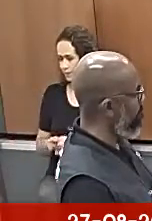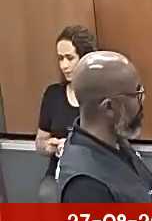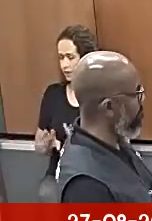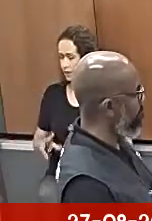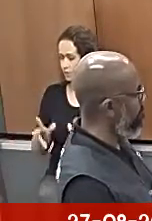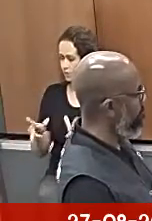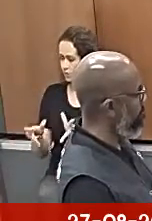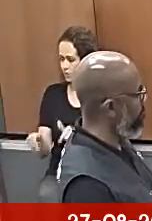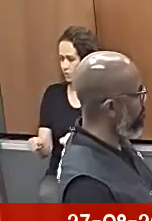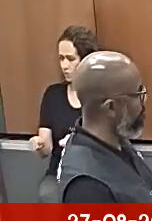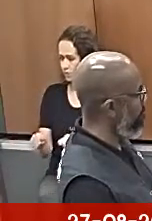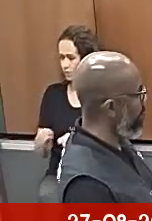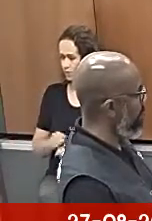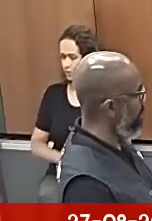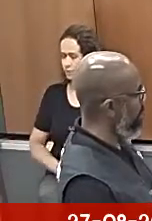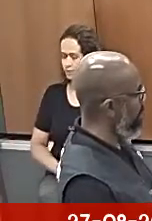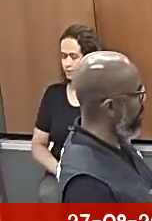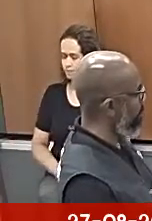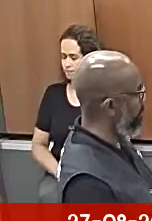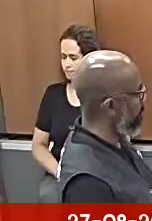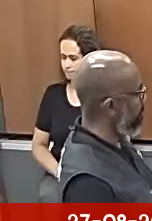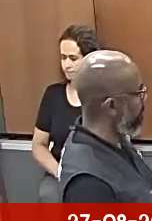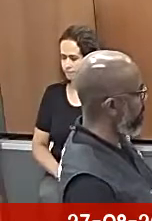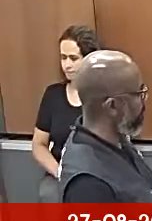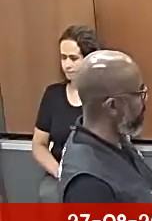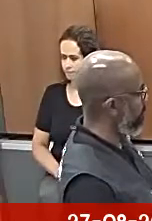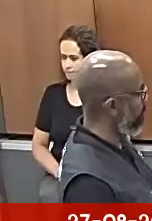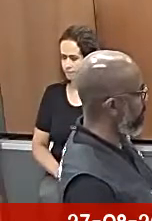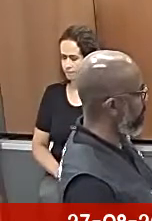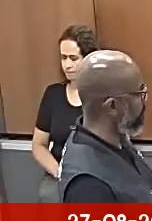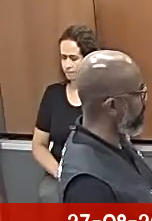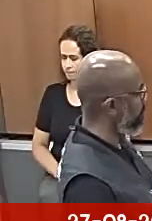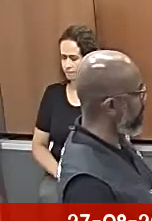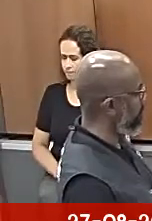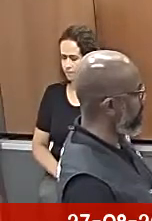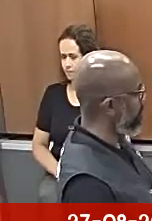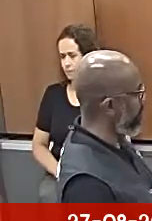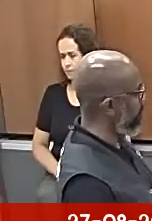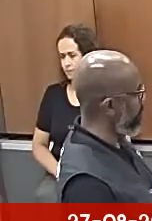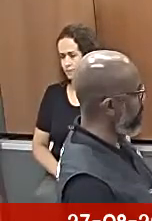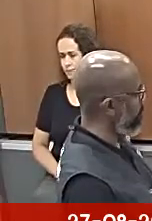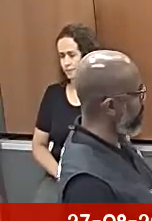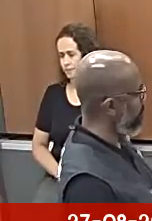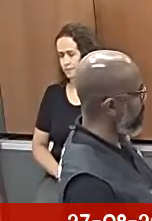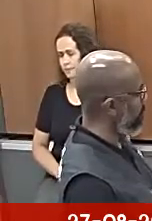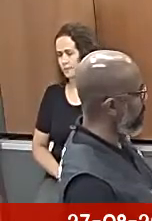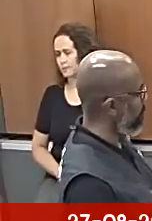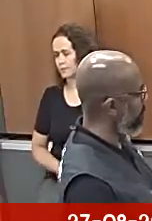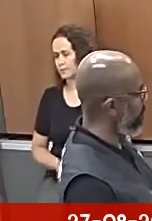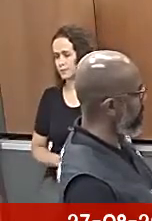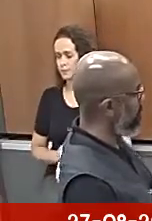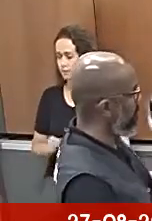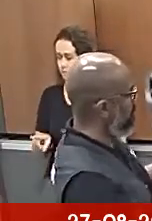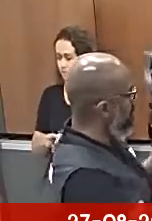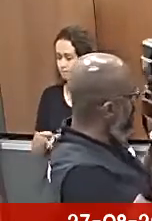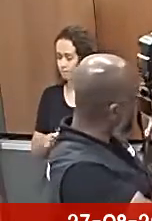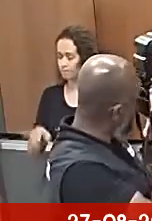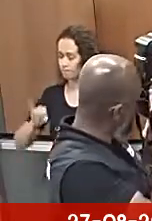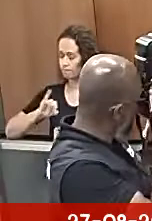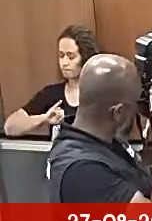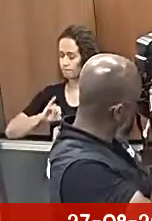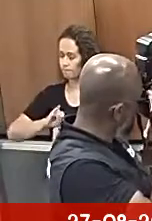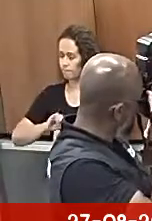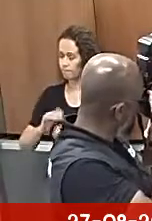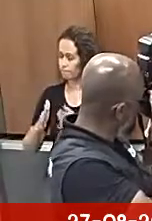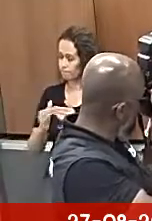todos aqueles que estão à nossa galeria é pedir pra informar também sou o